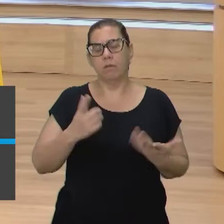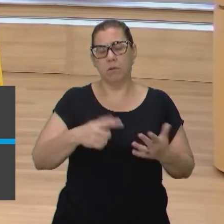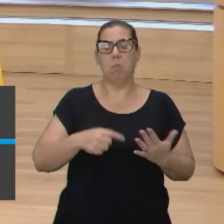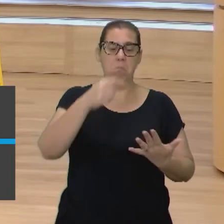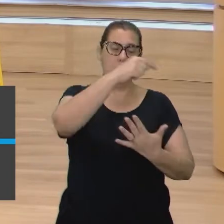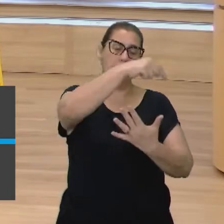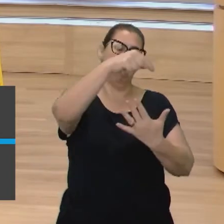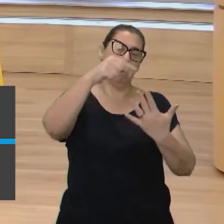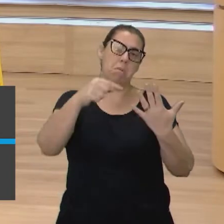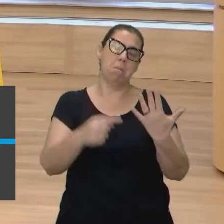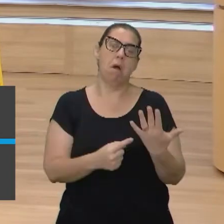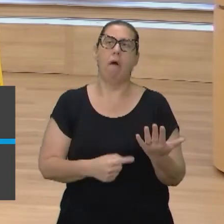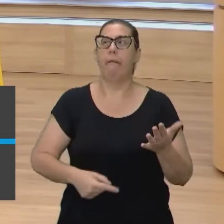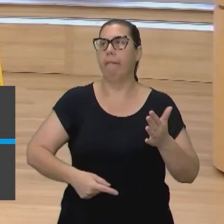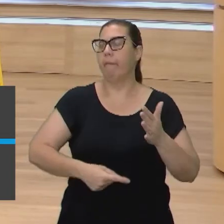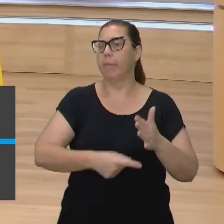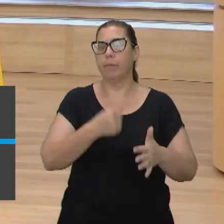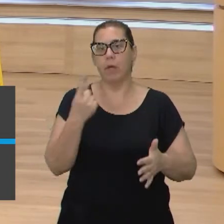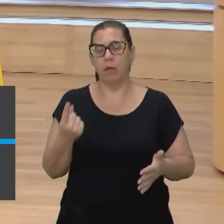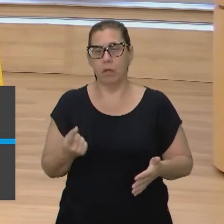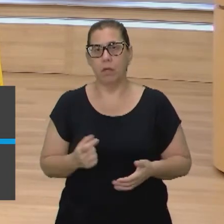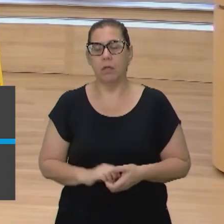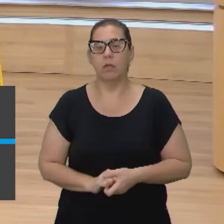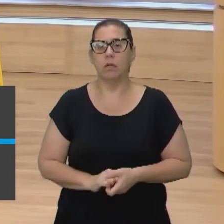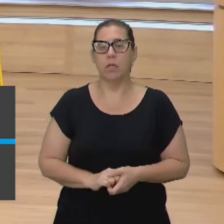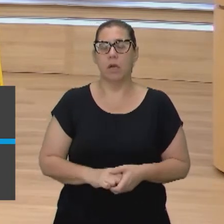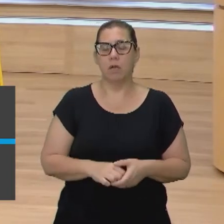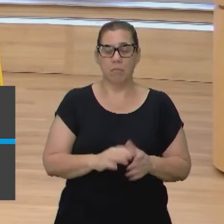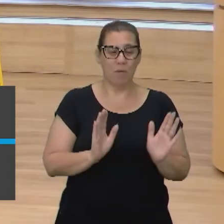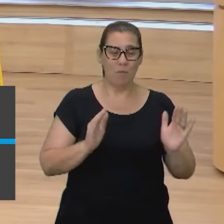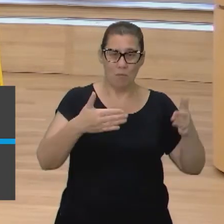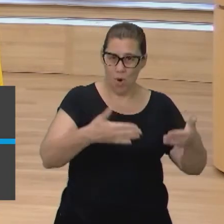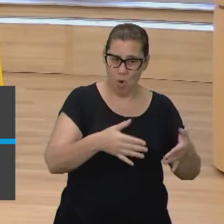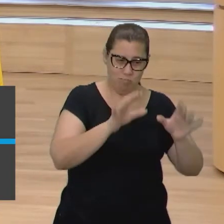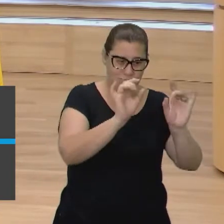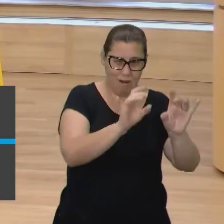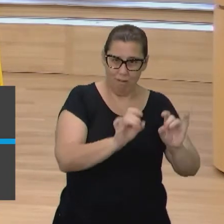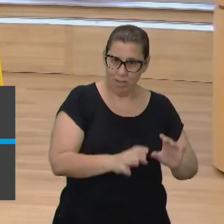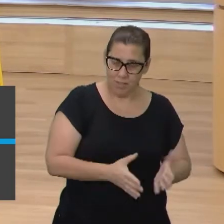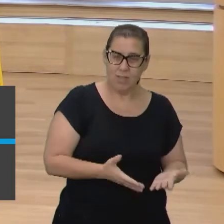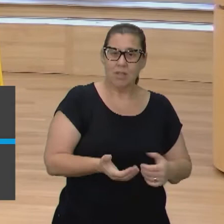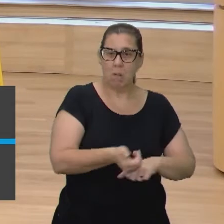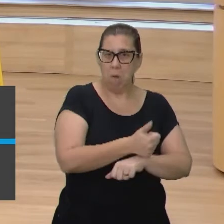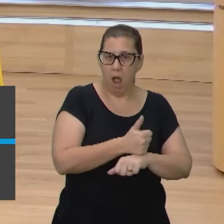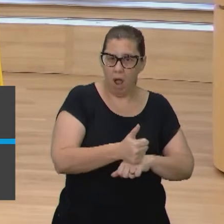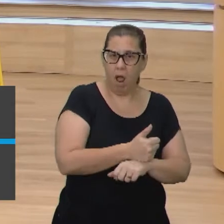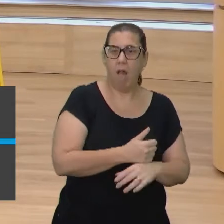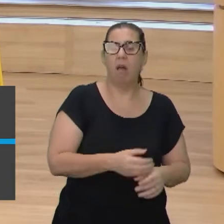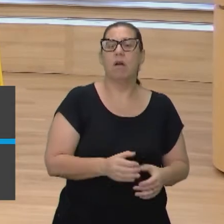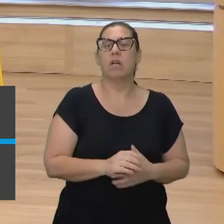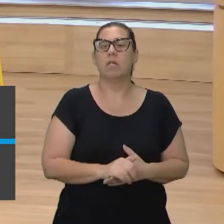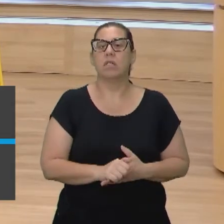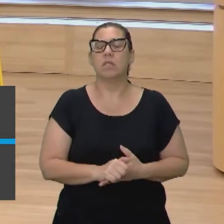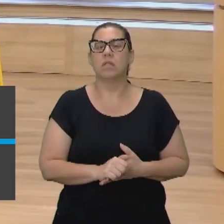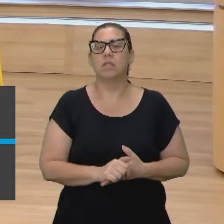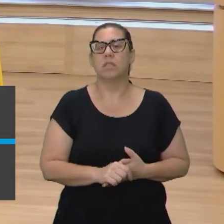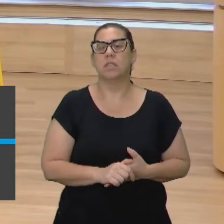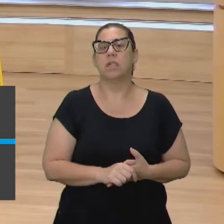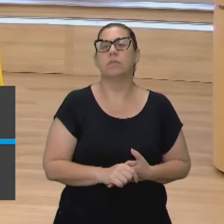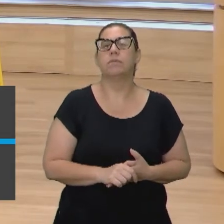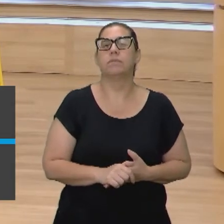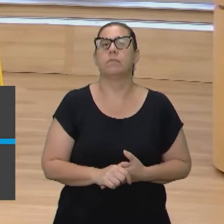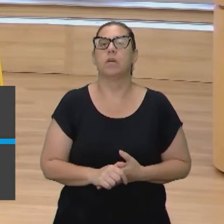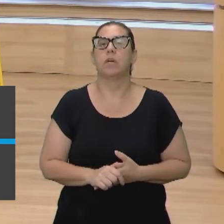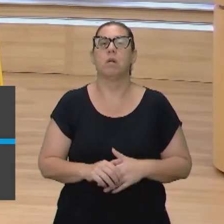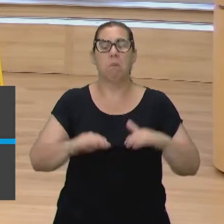aspectos, como, por exemplo, a especialização, o alto grau de especialização do trabalho, a hierarquização